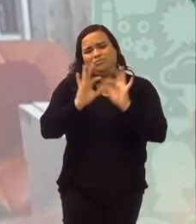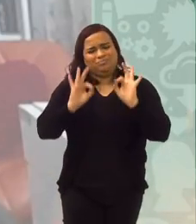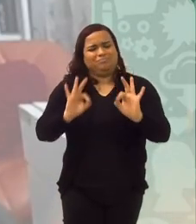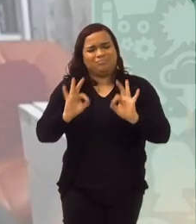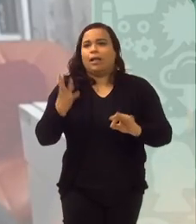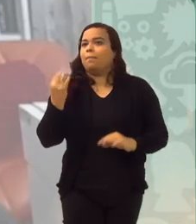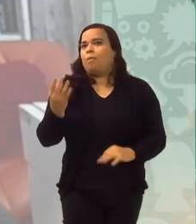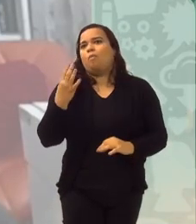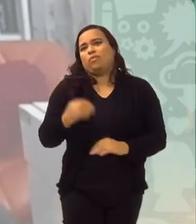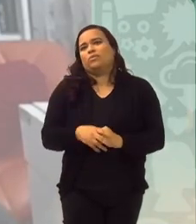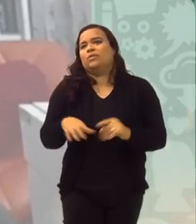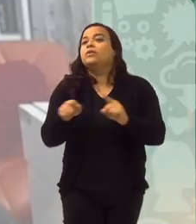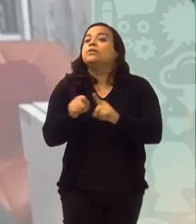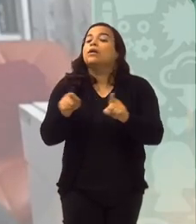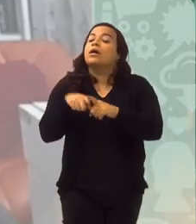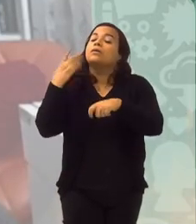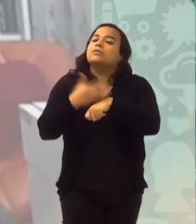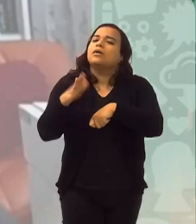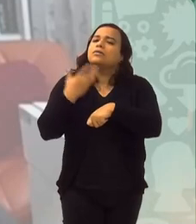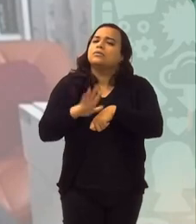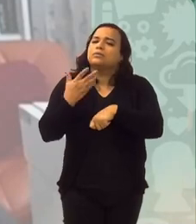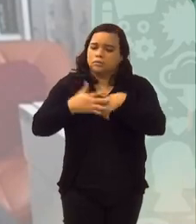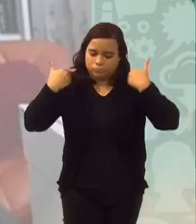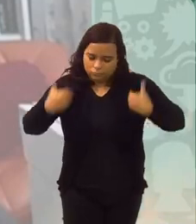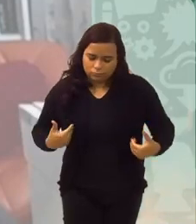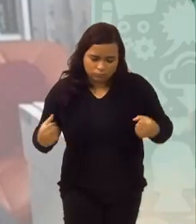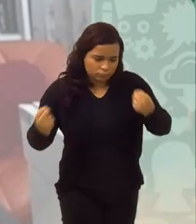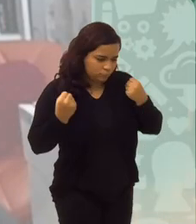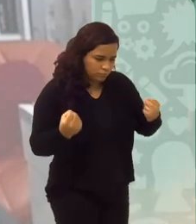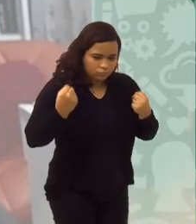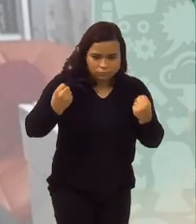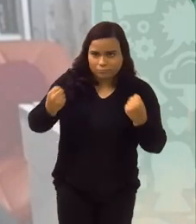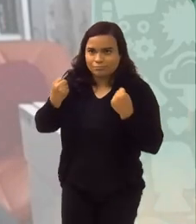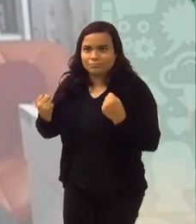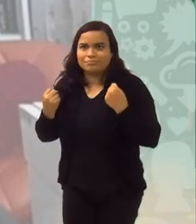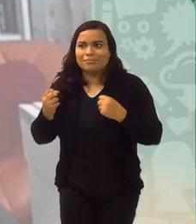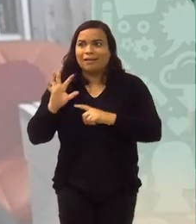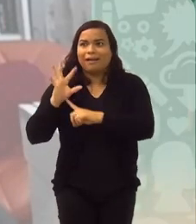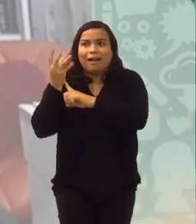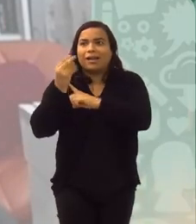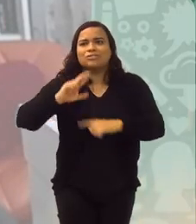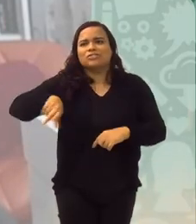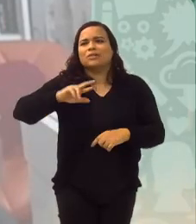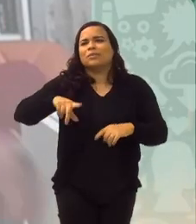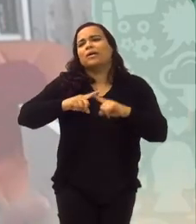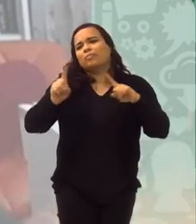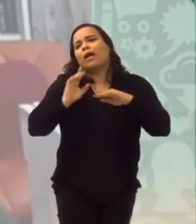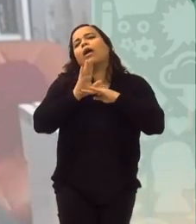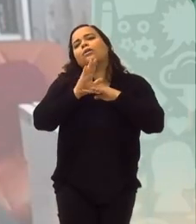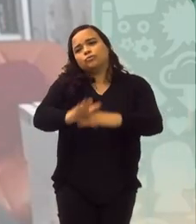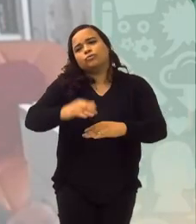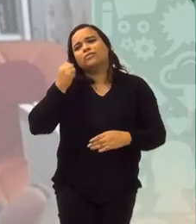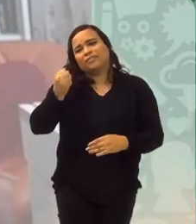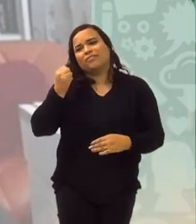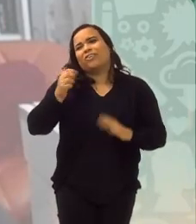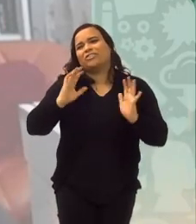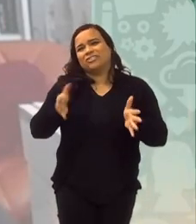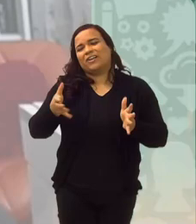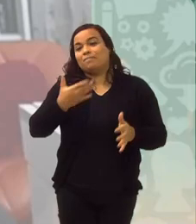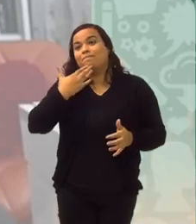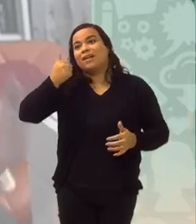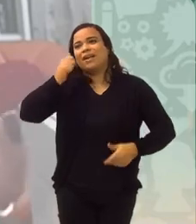Camila faz, a arte, de uma maneira geral, ajuda muito. Inclusive, o próprio exercício físico,